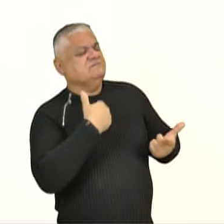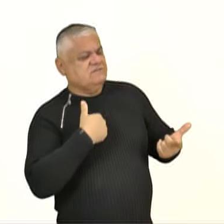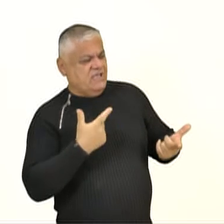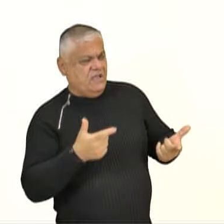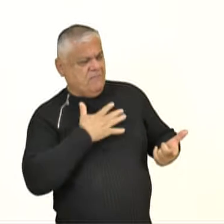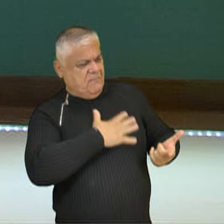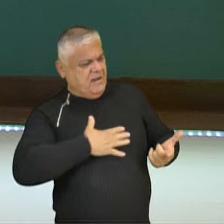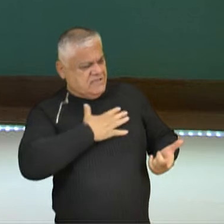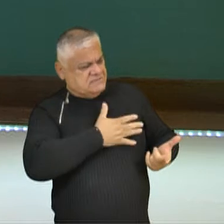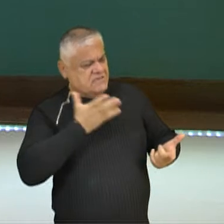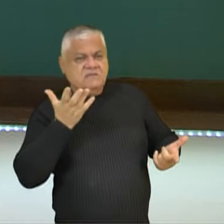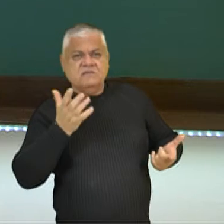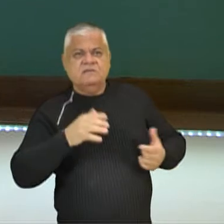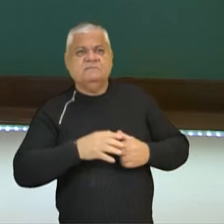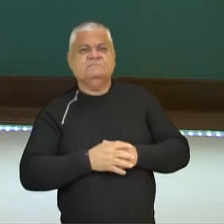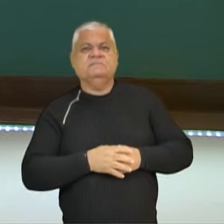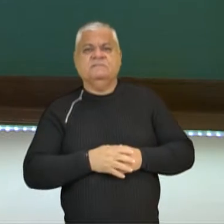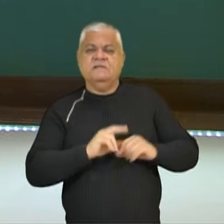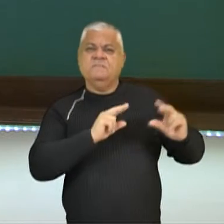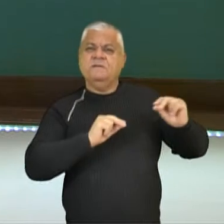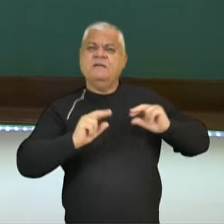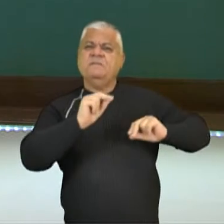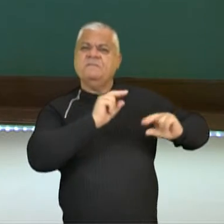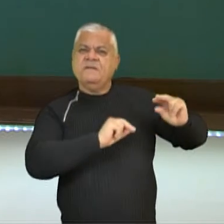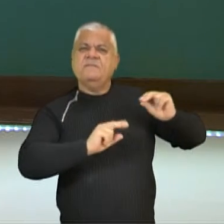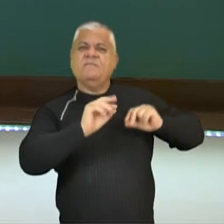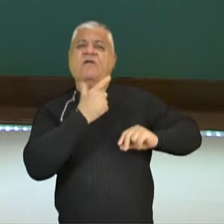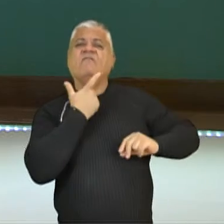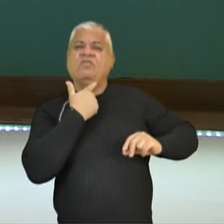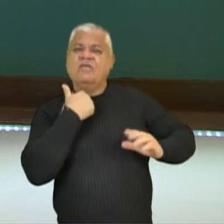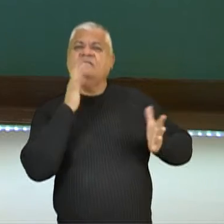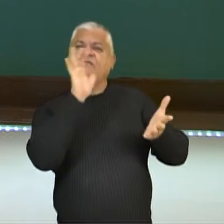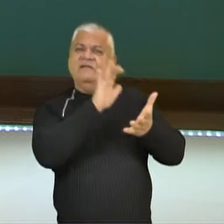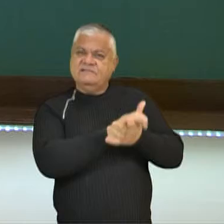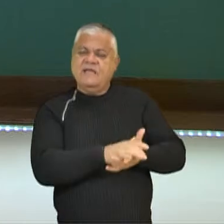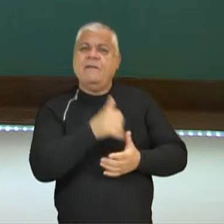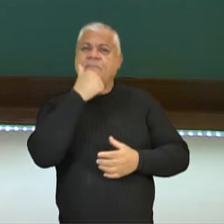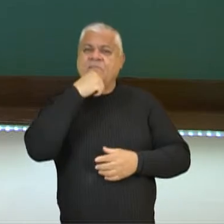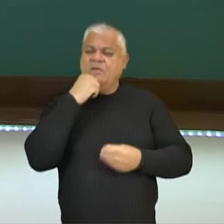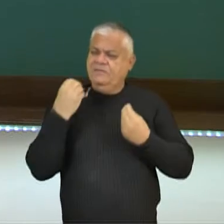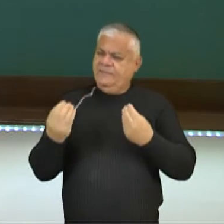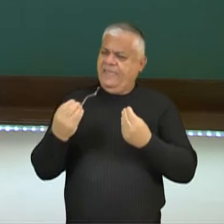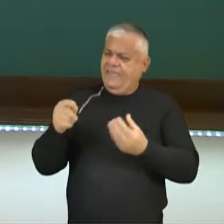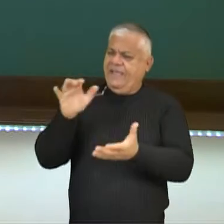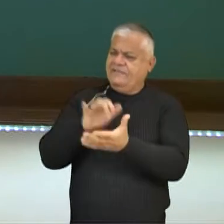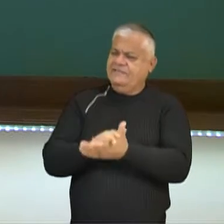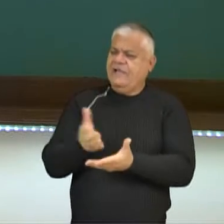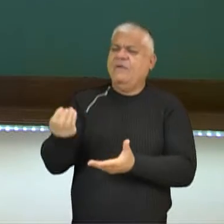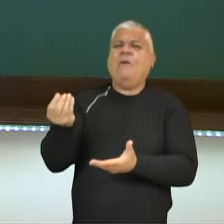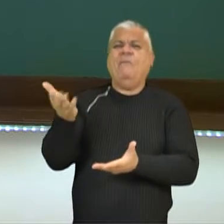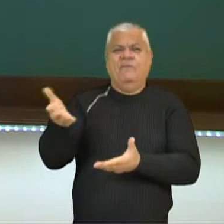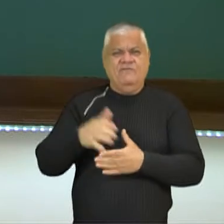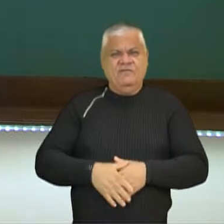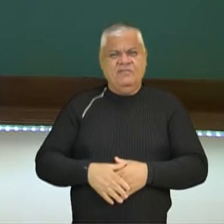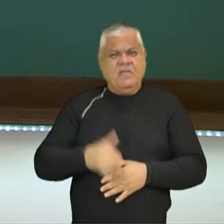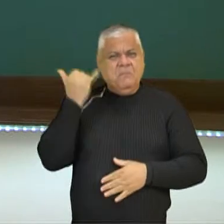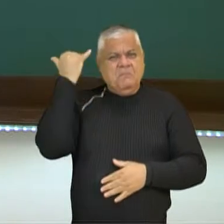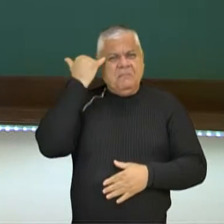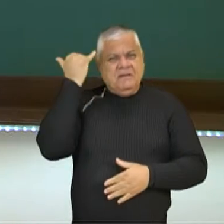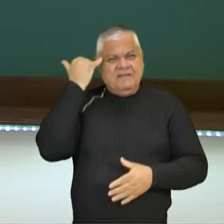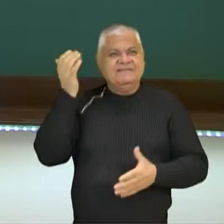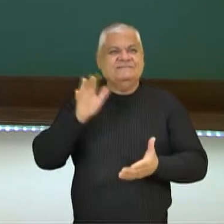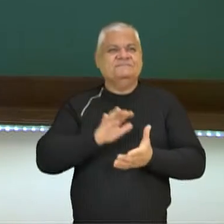esse prazer? Então ela dialoga com a mãe sobre a sua vontade de casar, e a mãe ainda fala: mas quem quer casar com você se você é tão